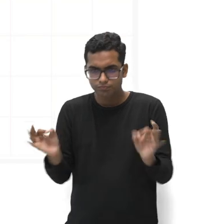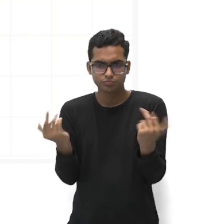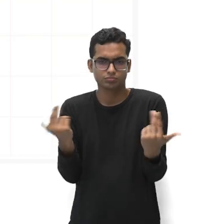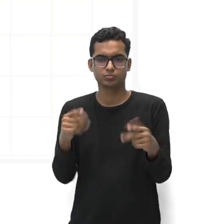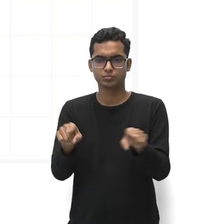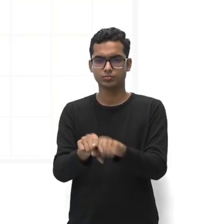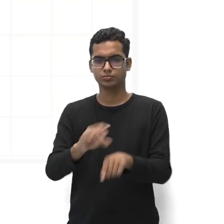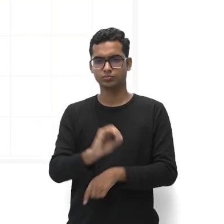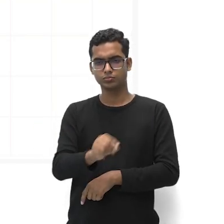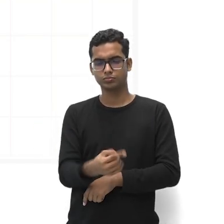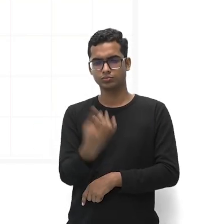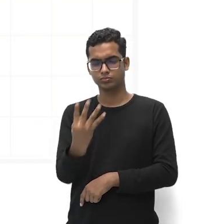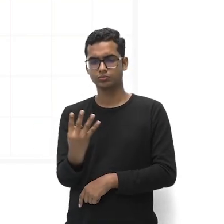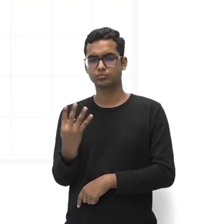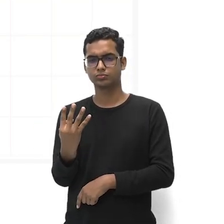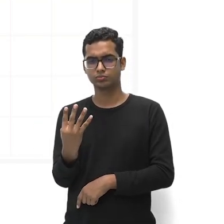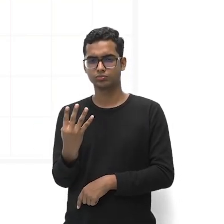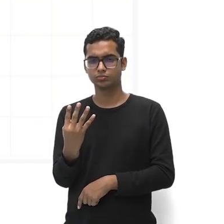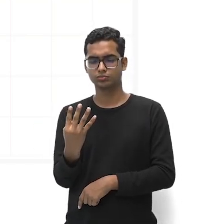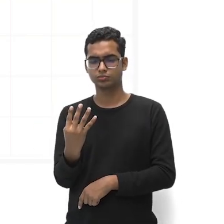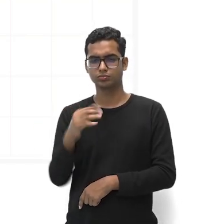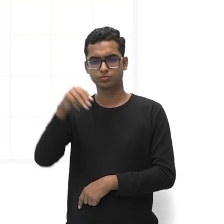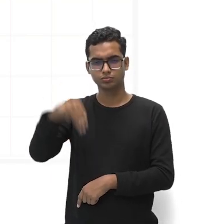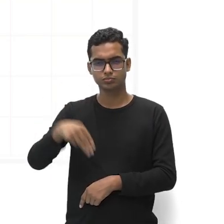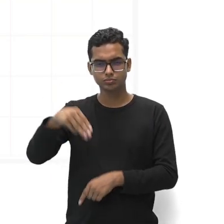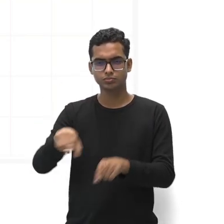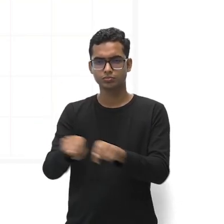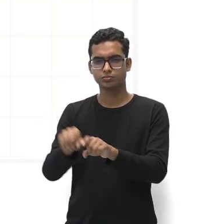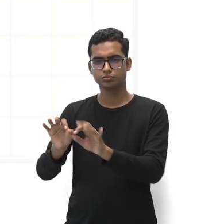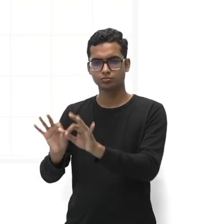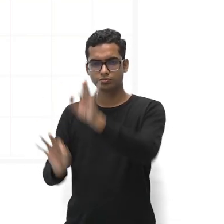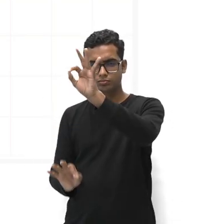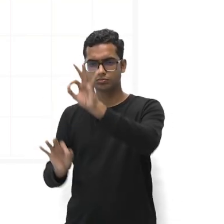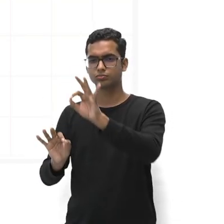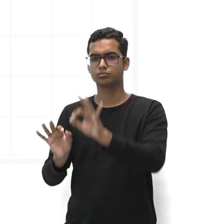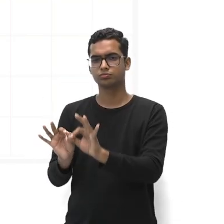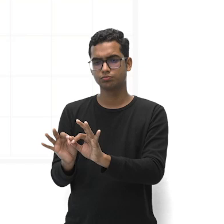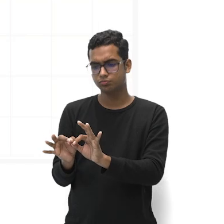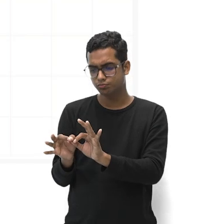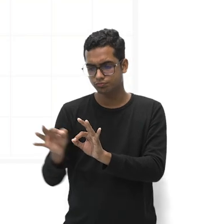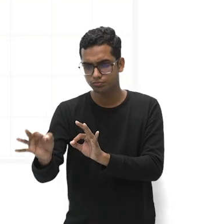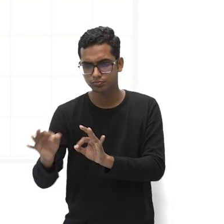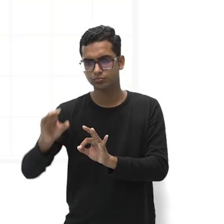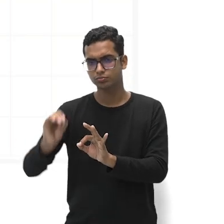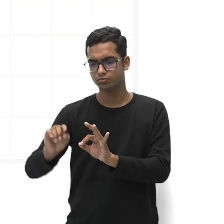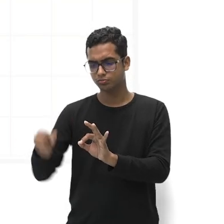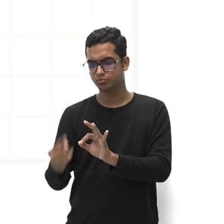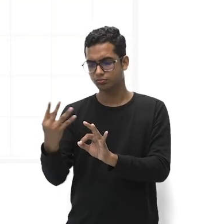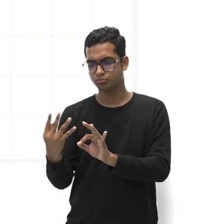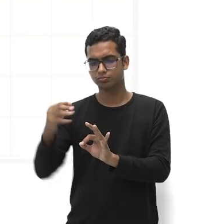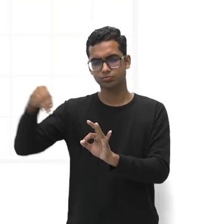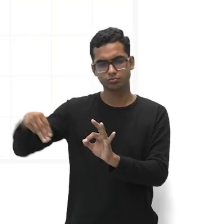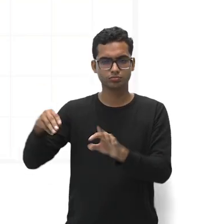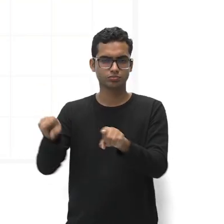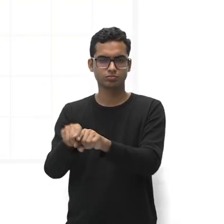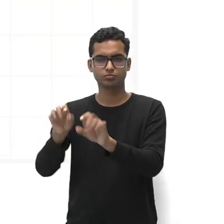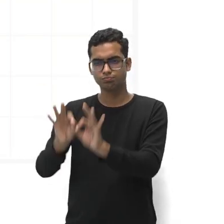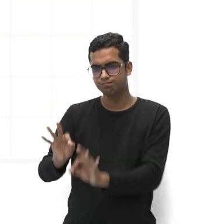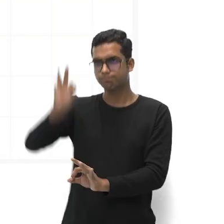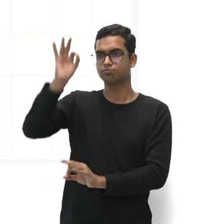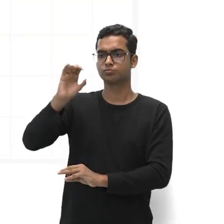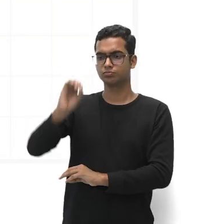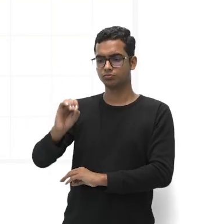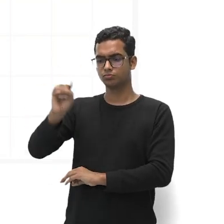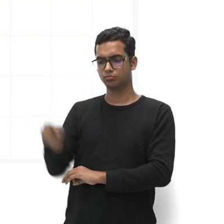tenho 0,4 metros de largura, 0,4 metro de comprimento e 0,4 de